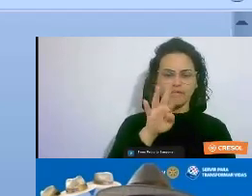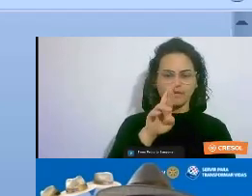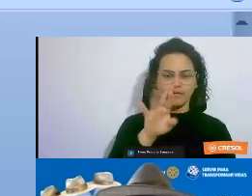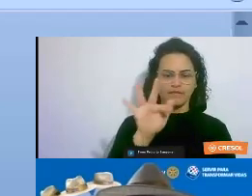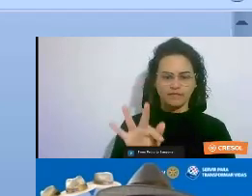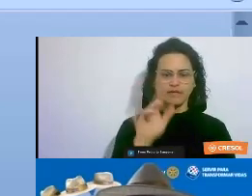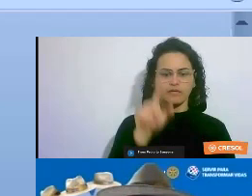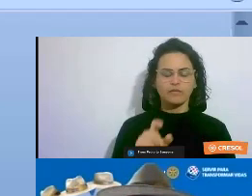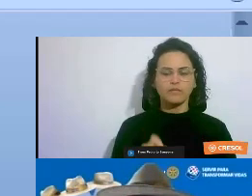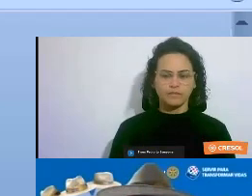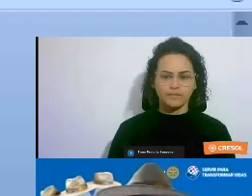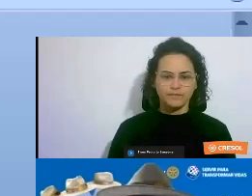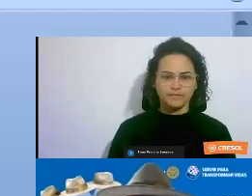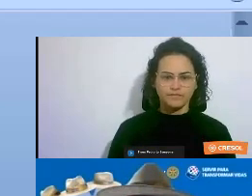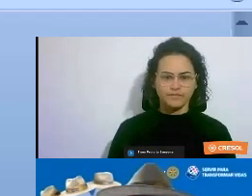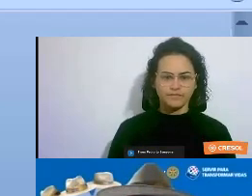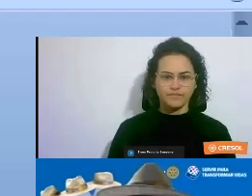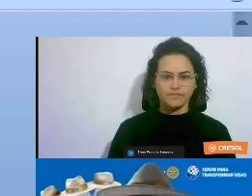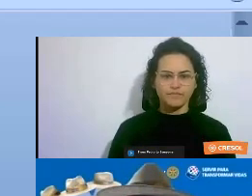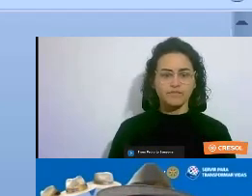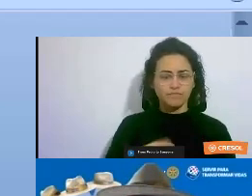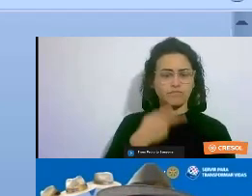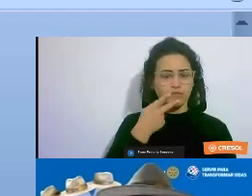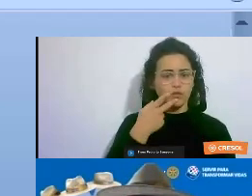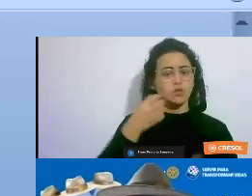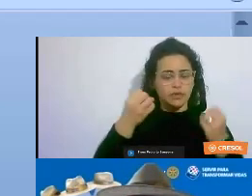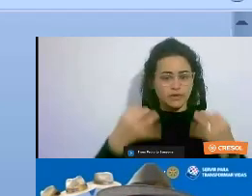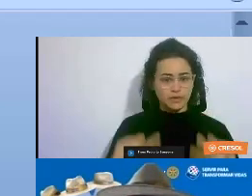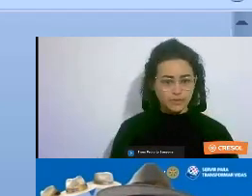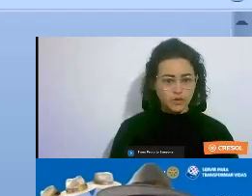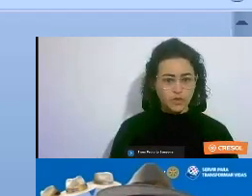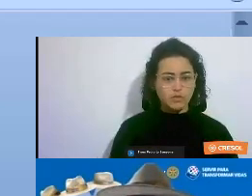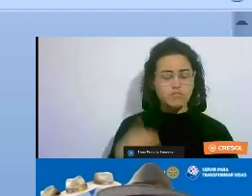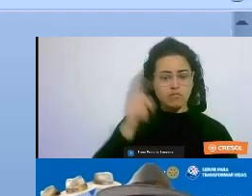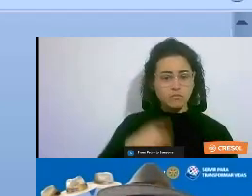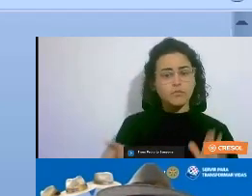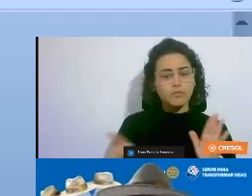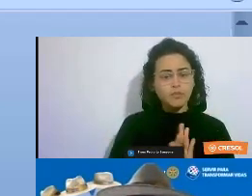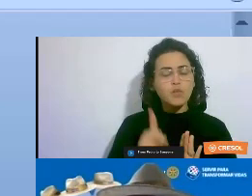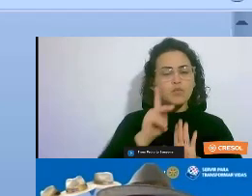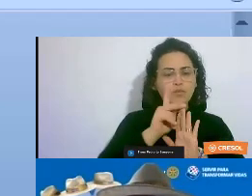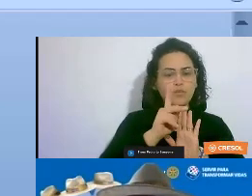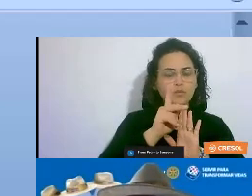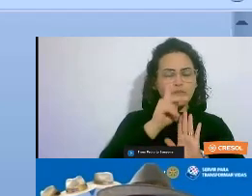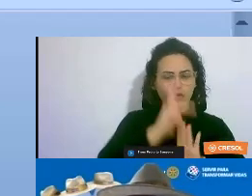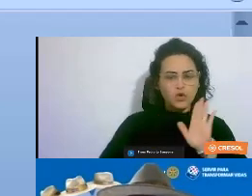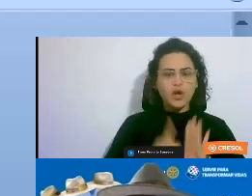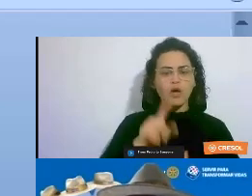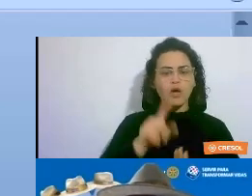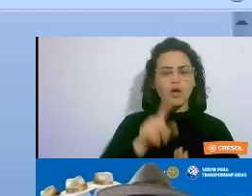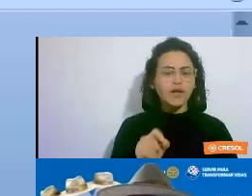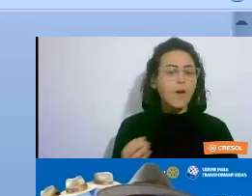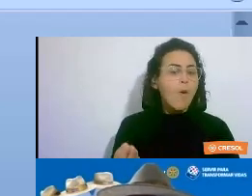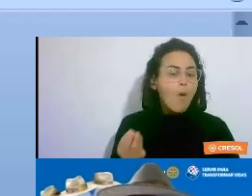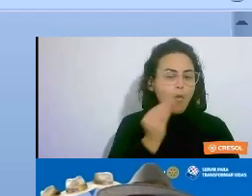onde eu acho que ele coloca muito bem sobre a questão desse programa, né, que a BTRF é a oportunidade